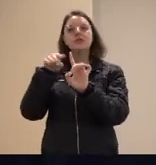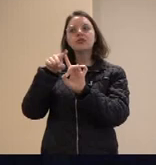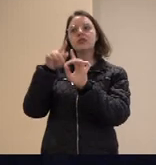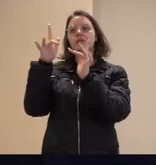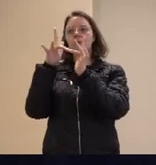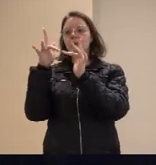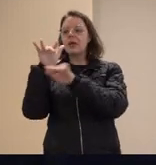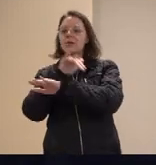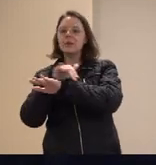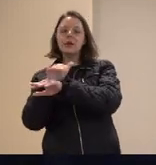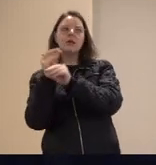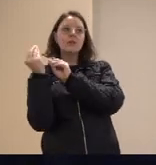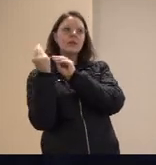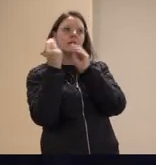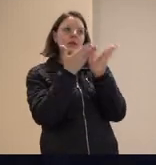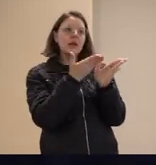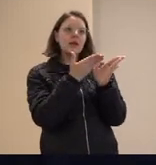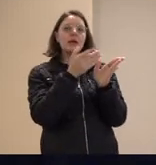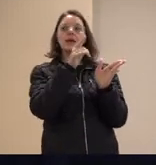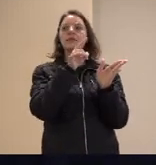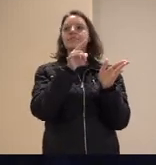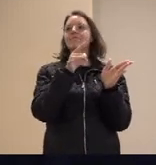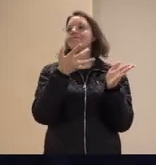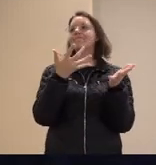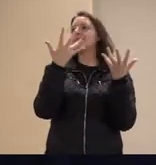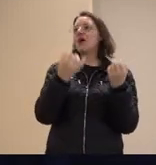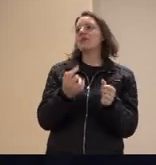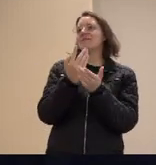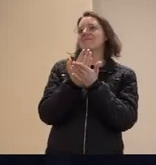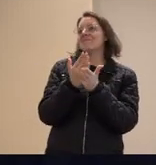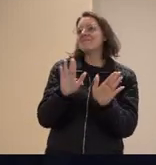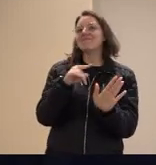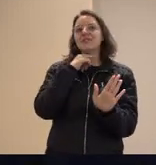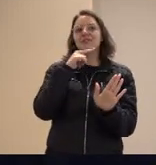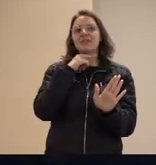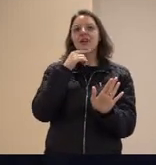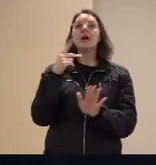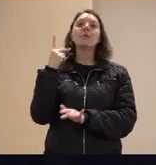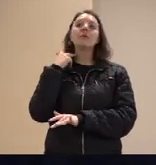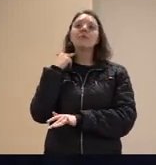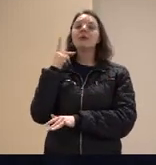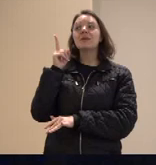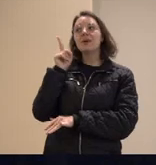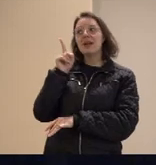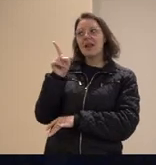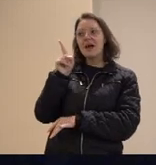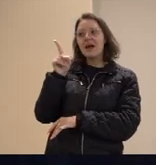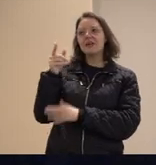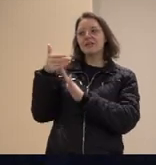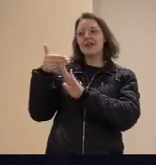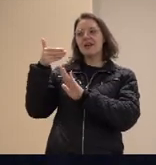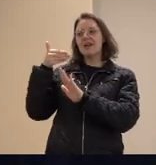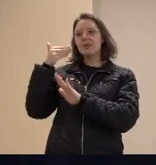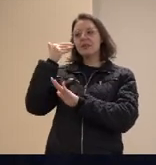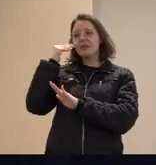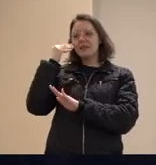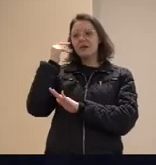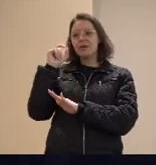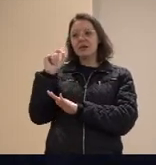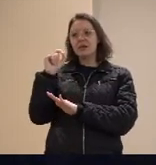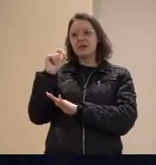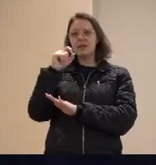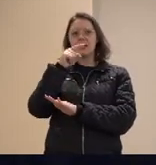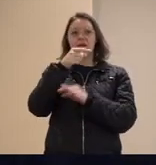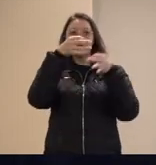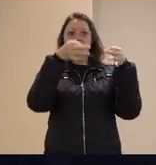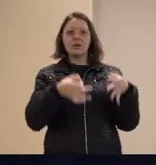passei endereço, e foi negado. A promotora da comarca, na época, entendeu que não era o